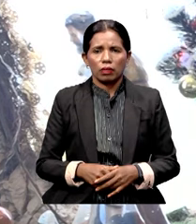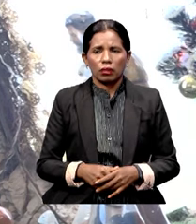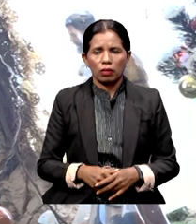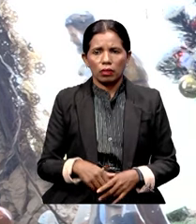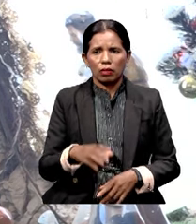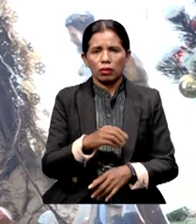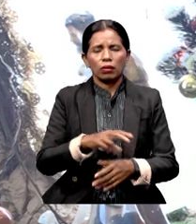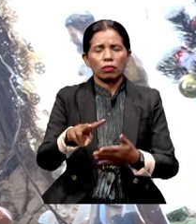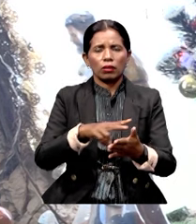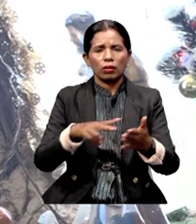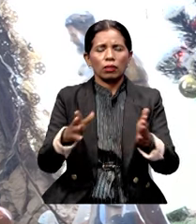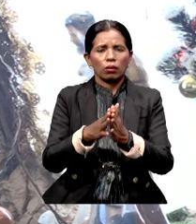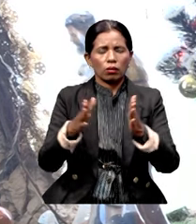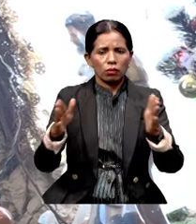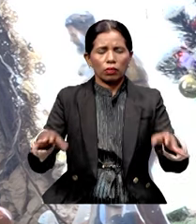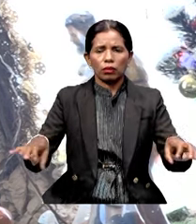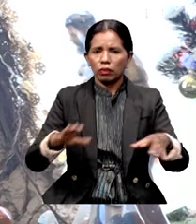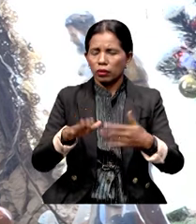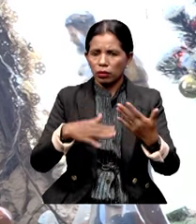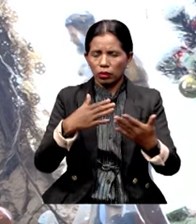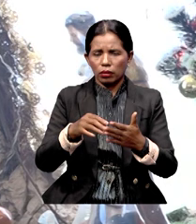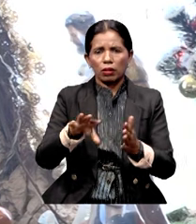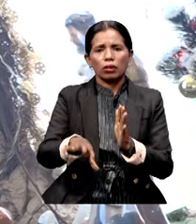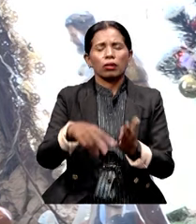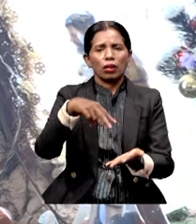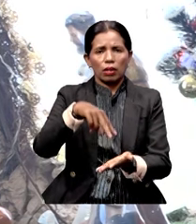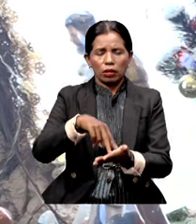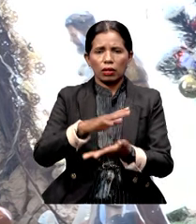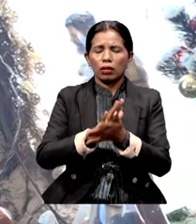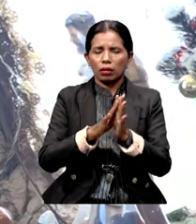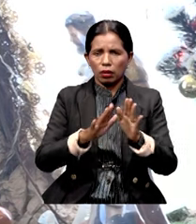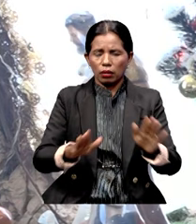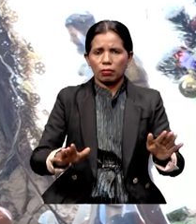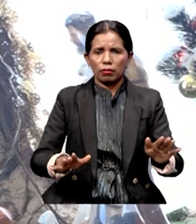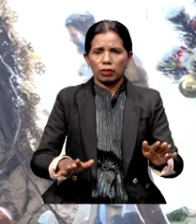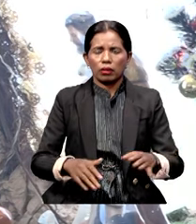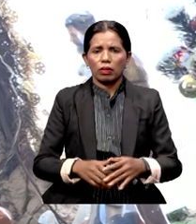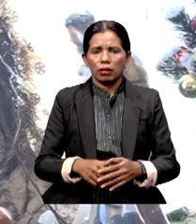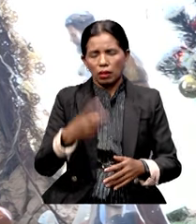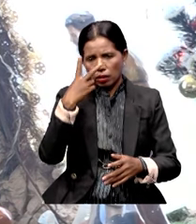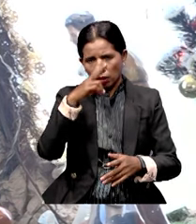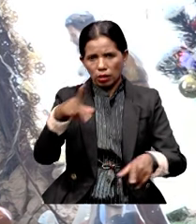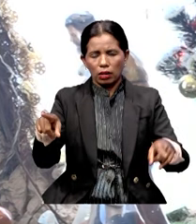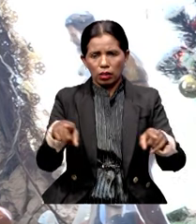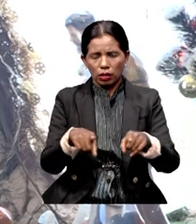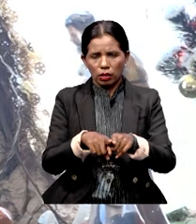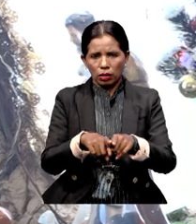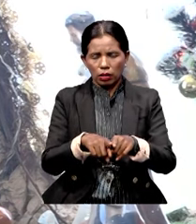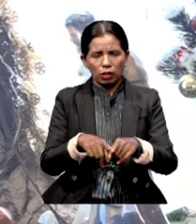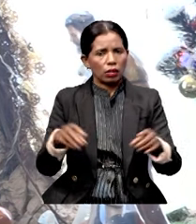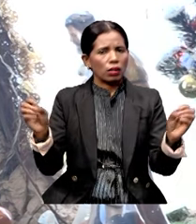tentativas de violência buras, esforço roto atu hari damen no hakmate hare hanesan, fall in